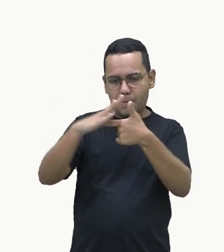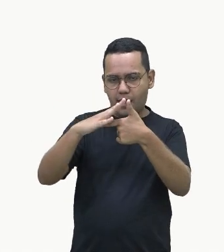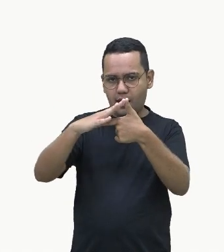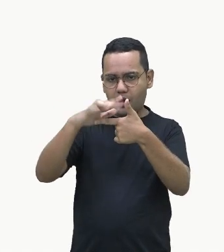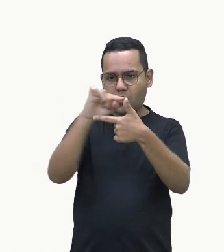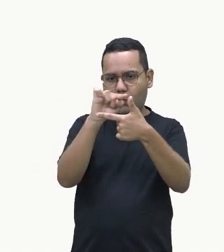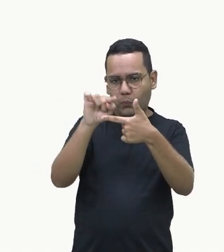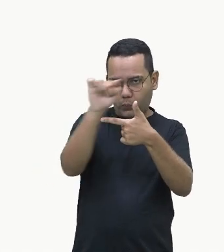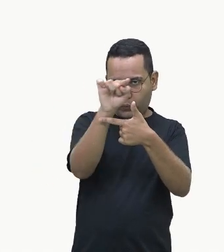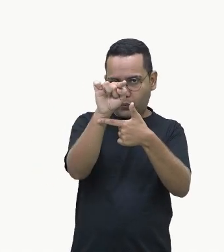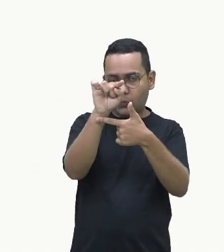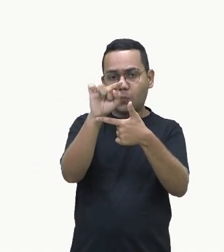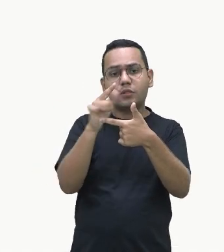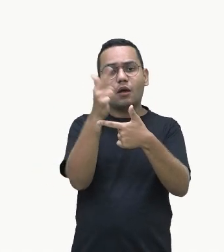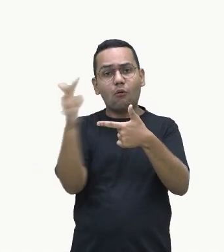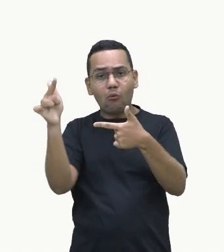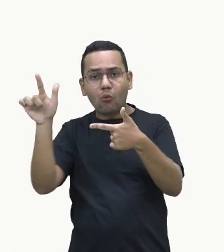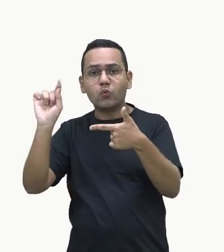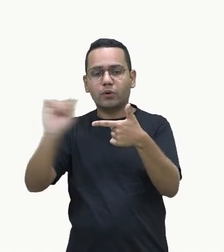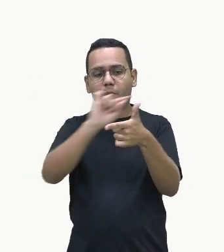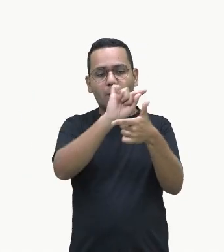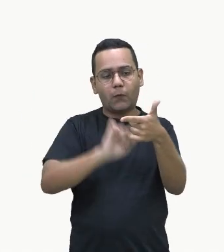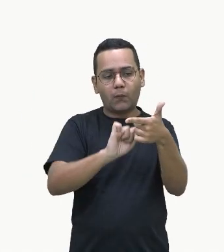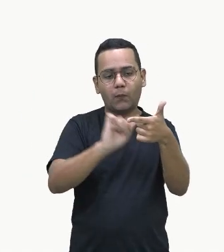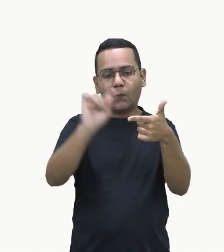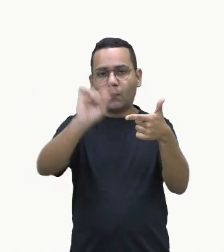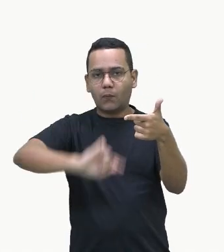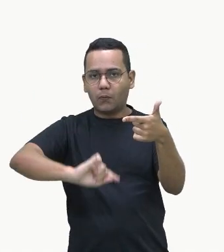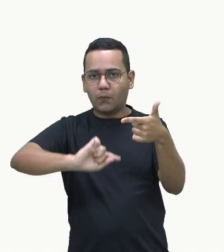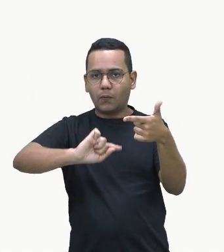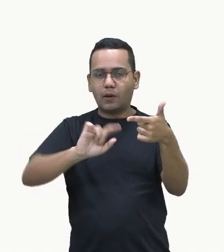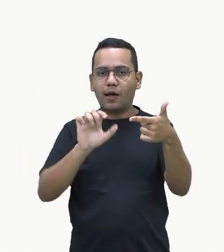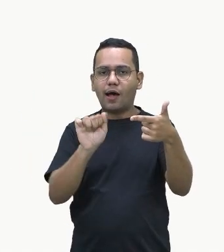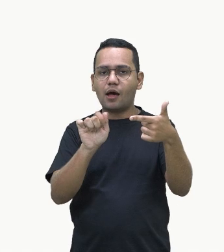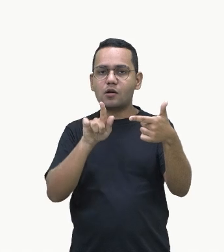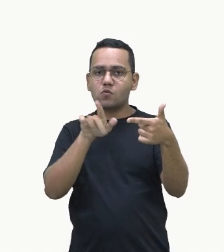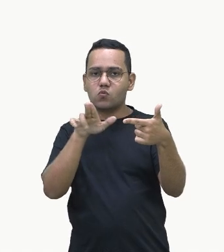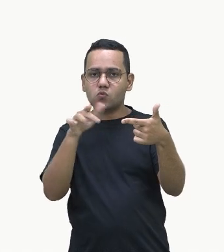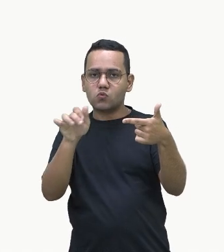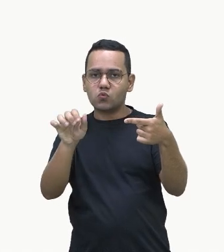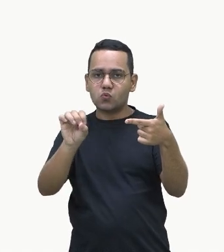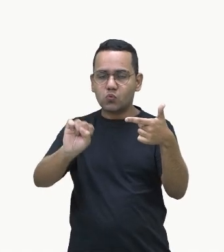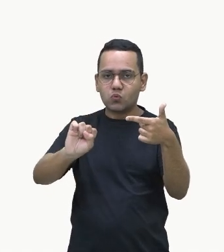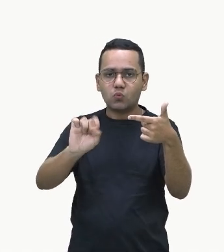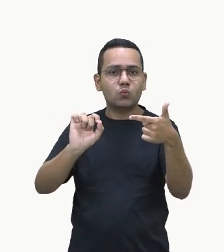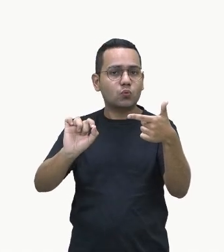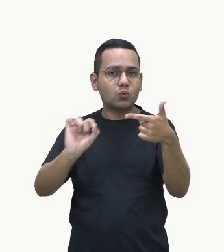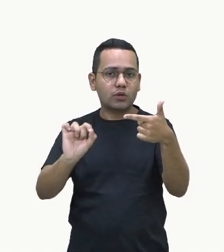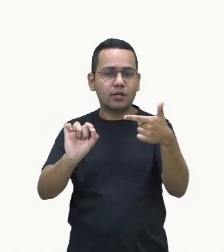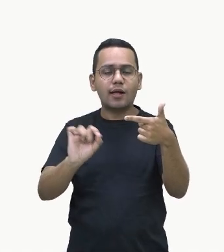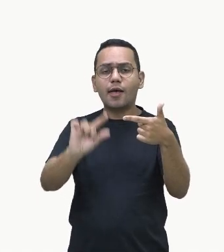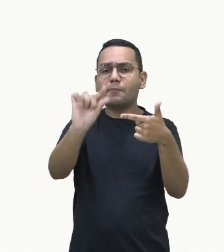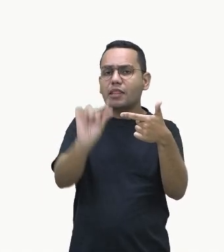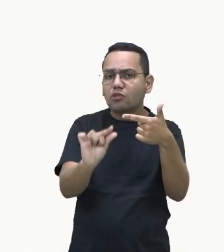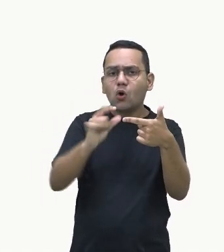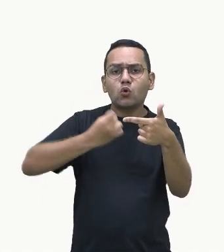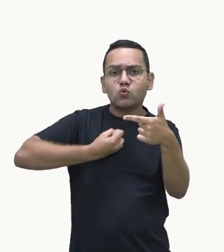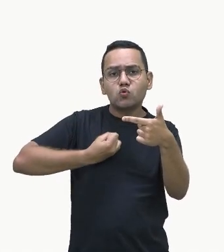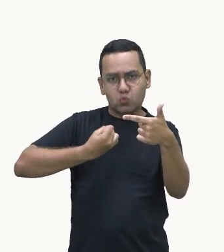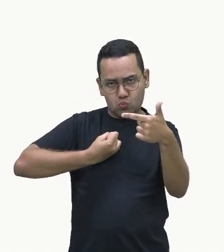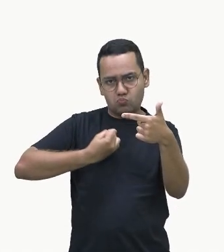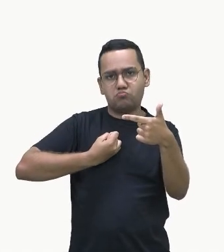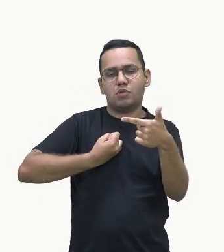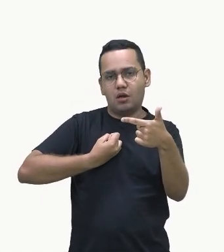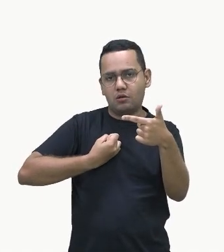ângulos do triângulo retângulo são agudos, foi aquilo que eu falei para vocês. As suas medidas serão sempre menores que